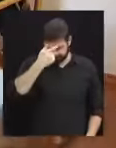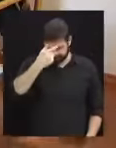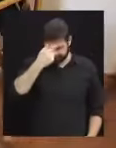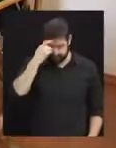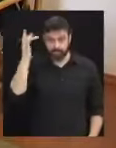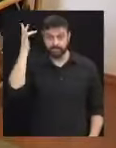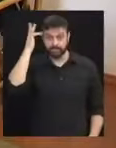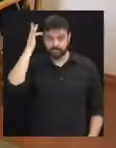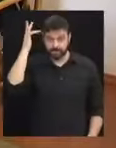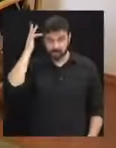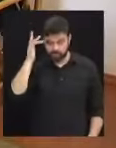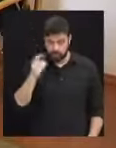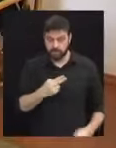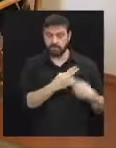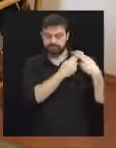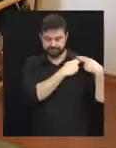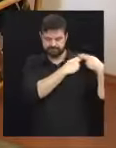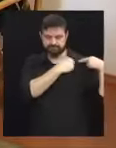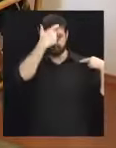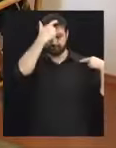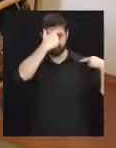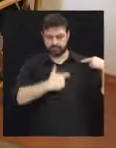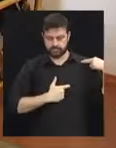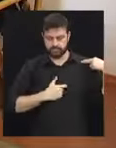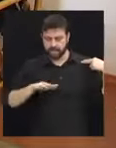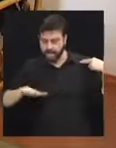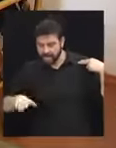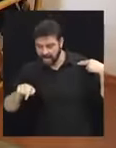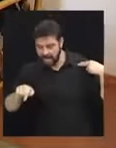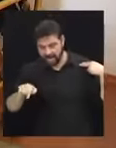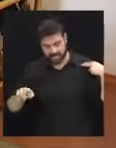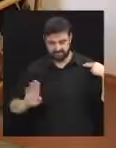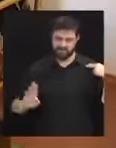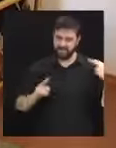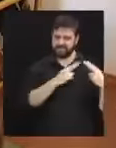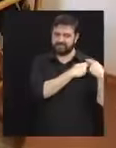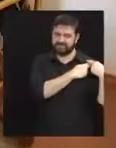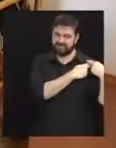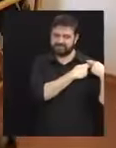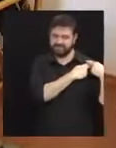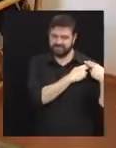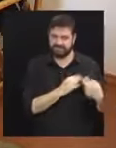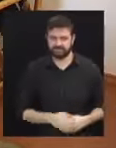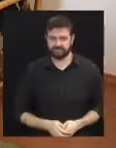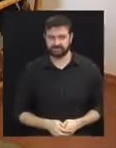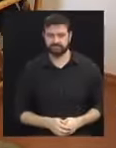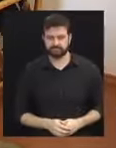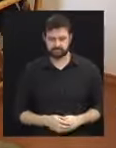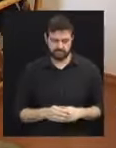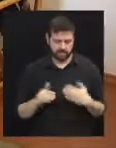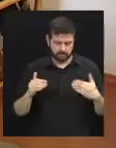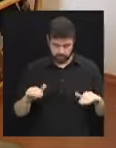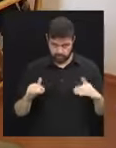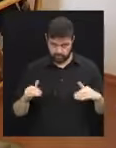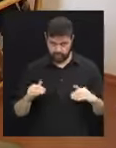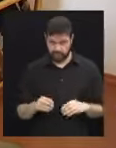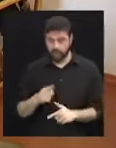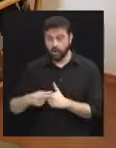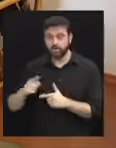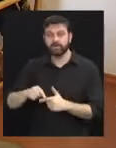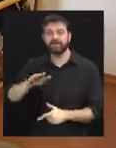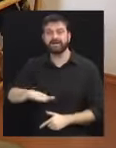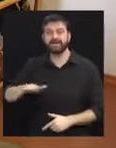consciência de que ele é o responsável e para a criança é só uma coisa a mais, então acho que é tranquilo. O problema da